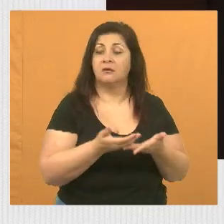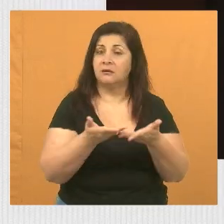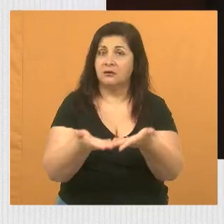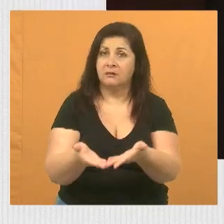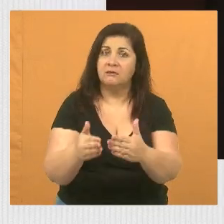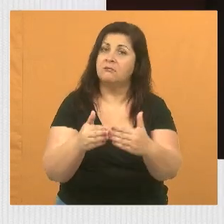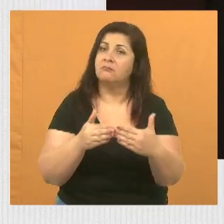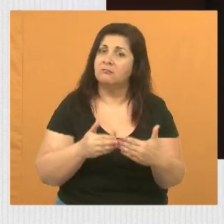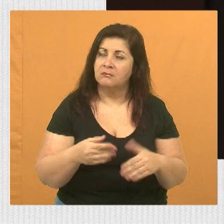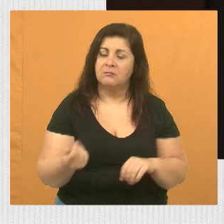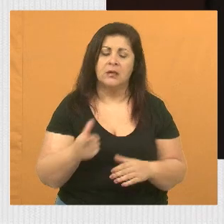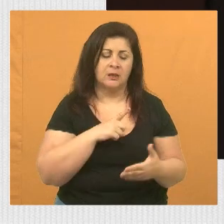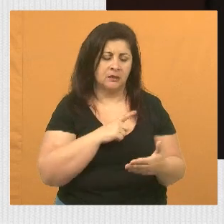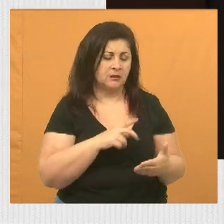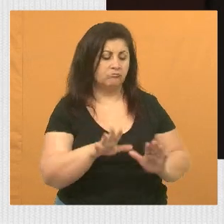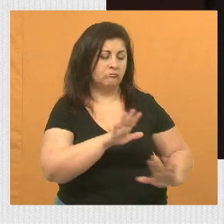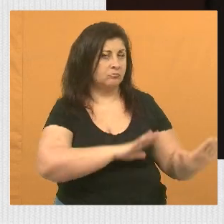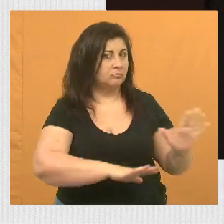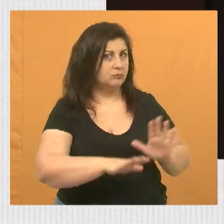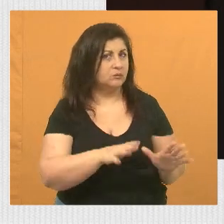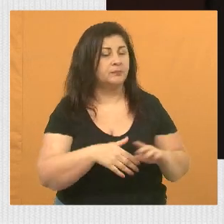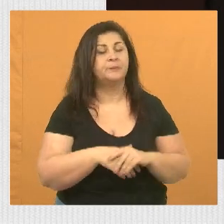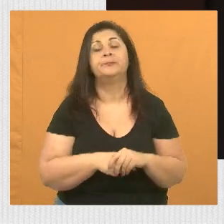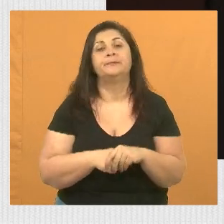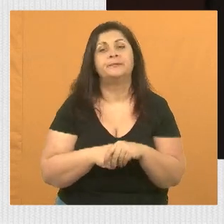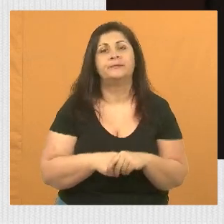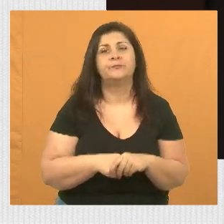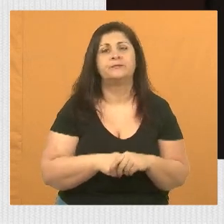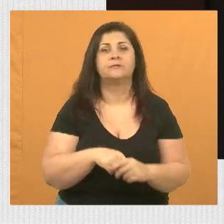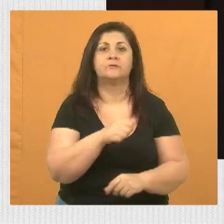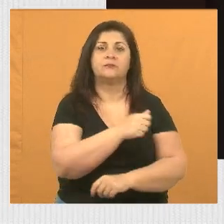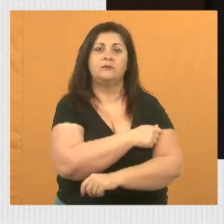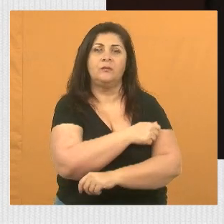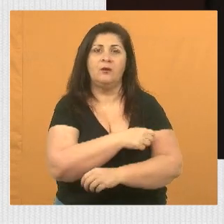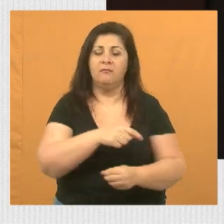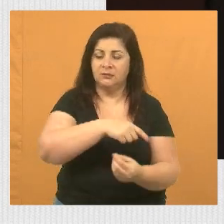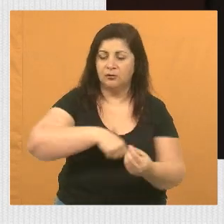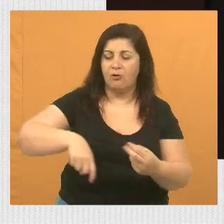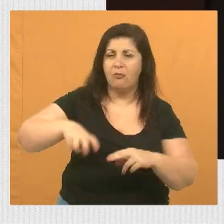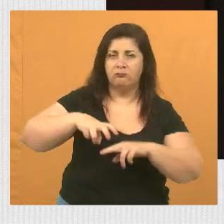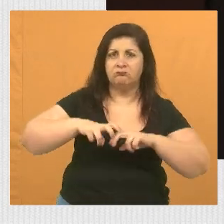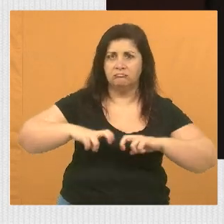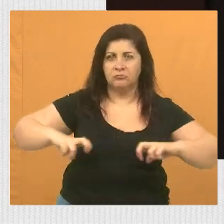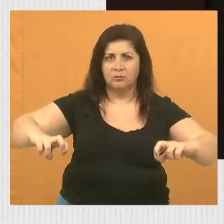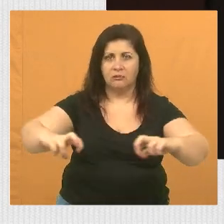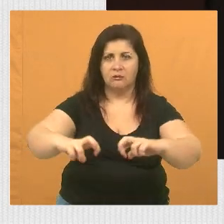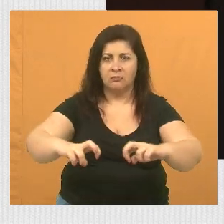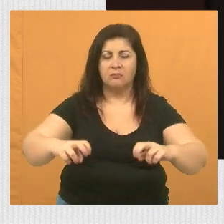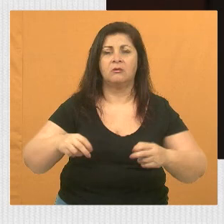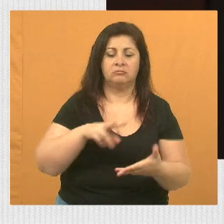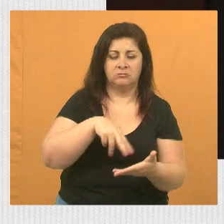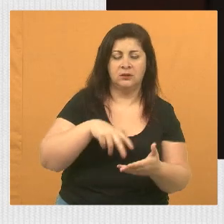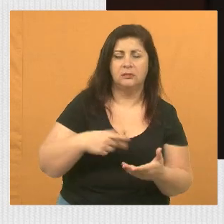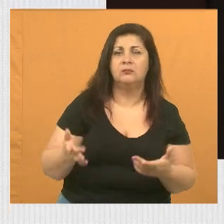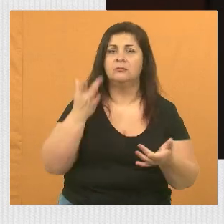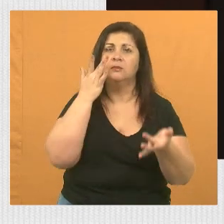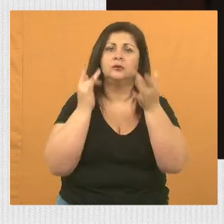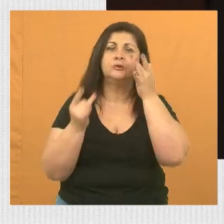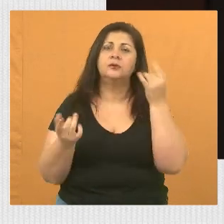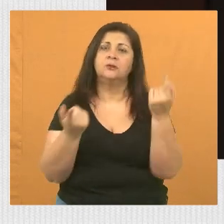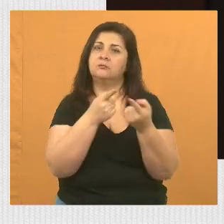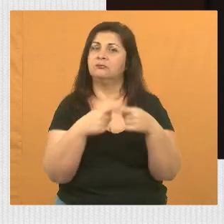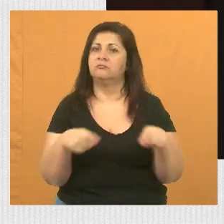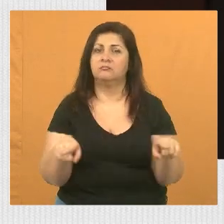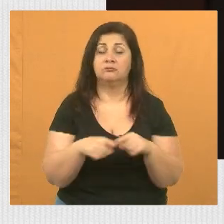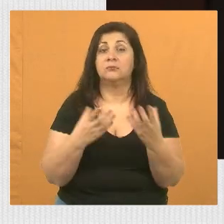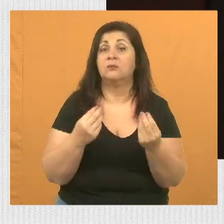tem todo um controle para eles estar, eles trabalham muito roda de leitura, conversa, teatro, música, são